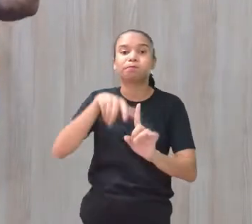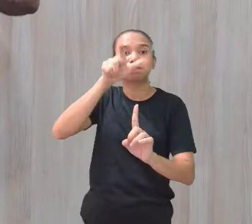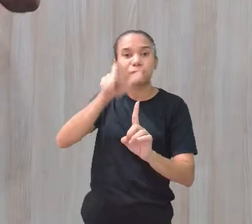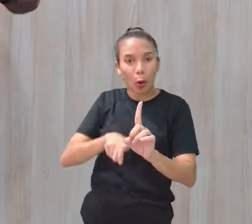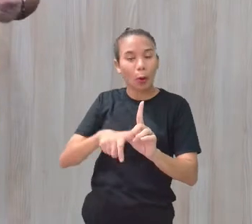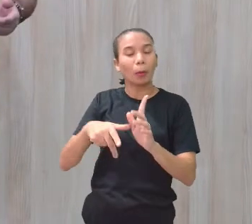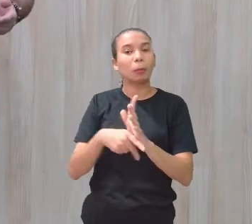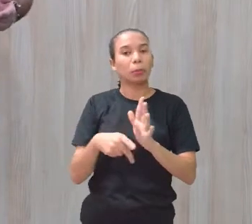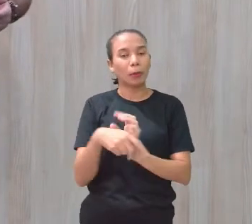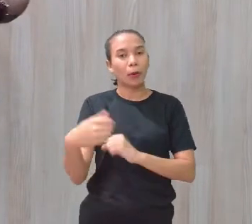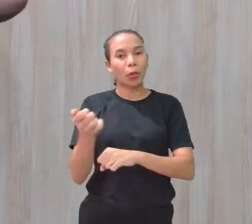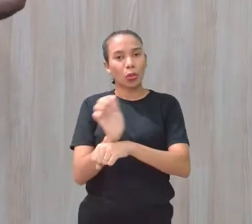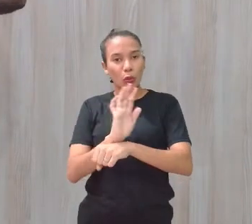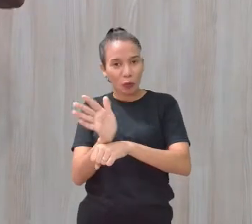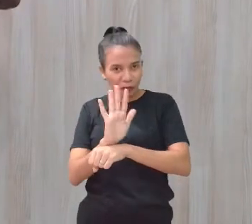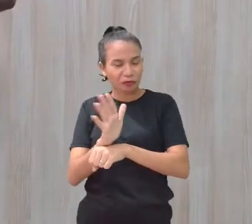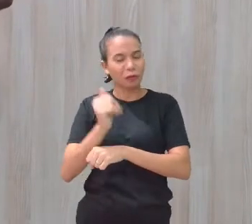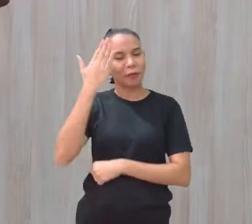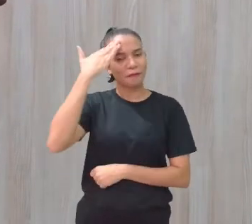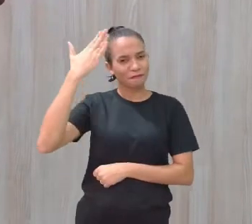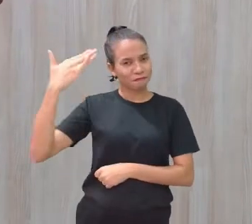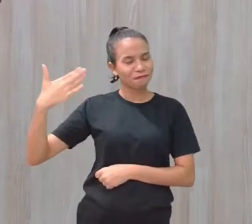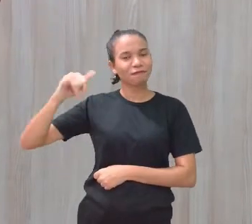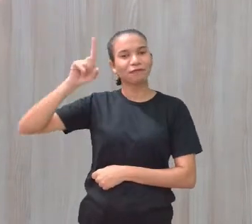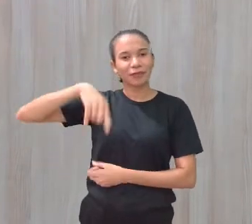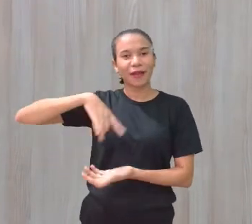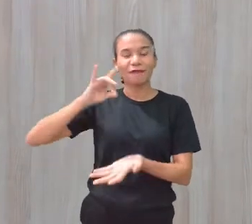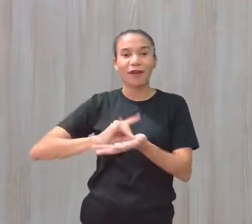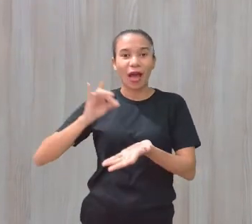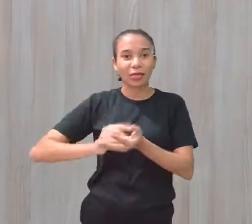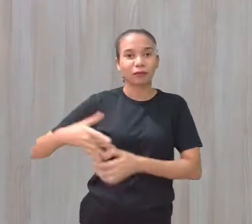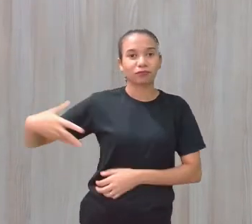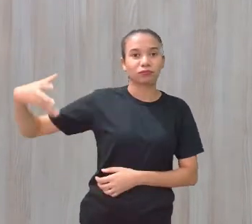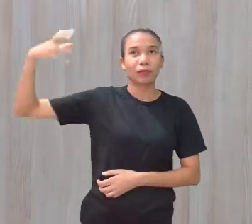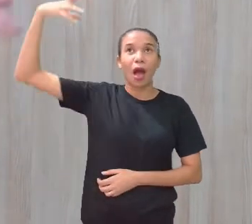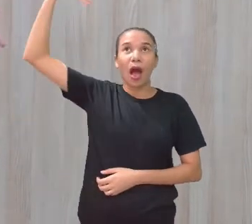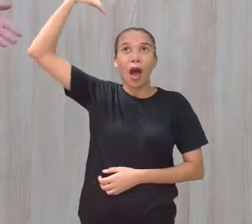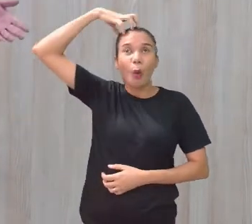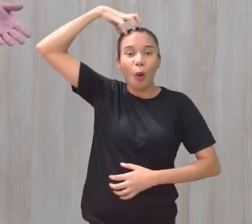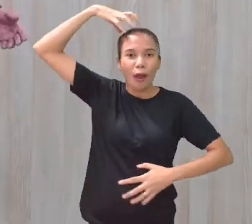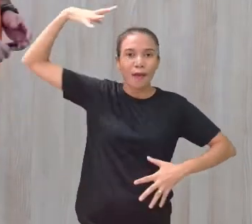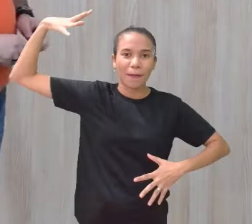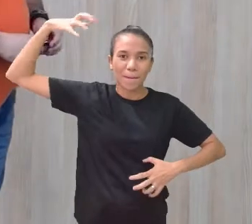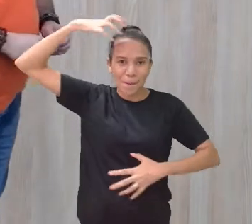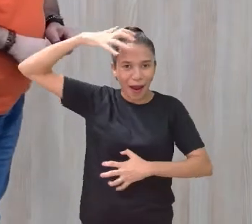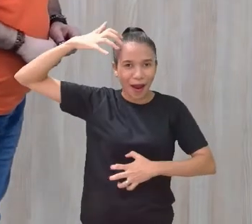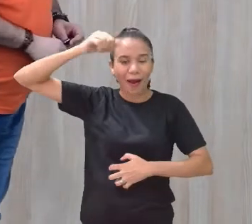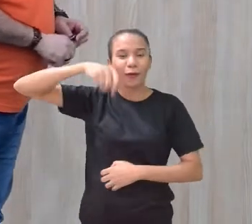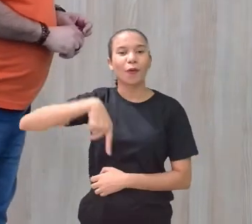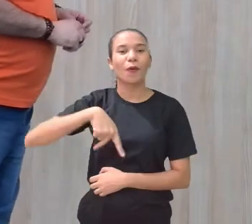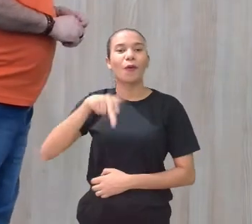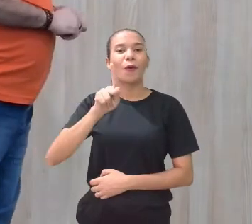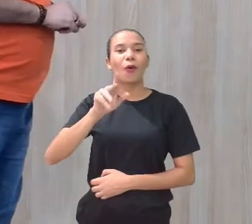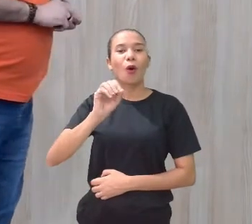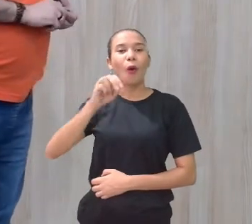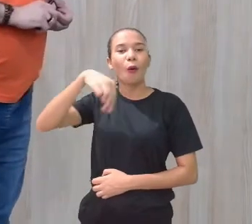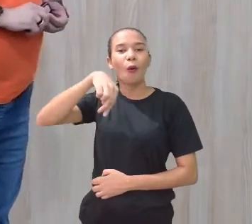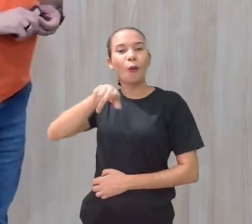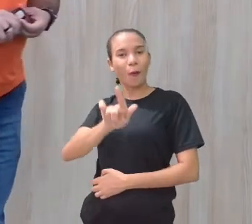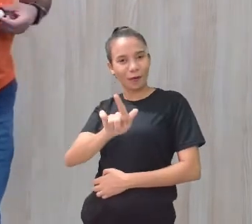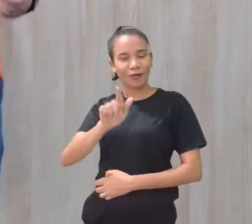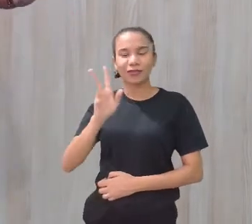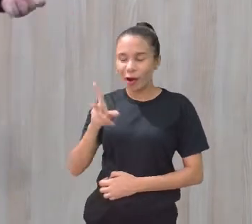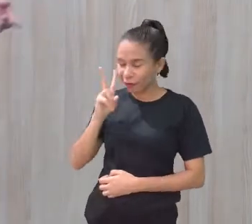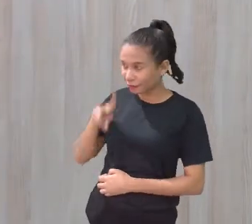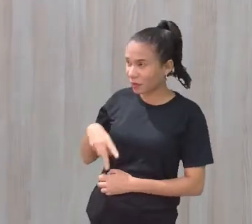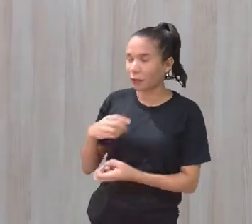personagem fictício bastante famoso, né, que foi o King Kong, né? Então, você já assistiu, professora, o filme do King Kong?